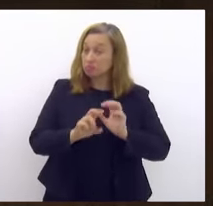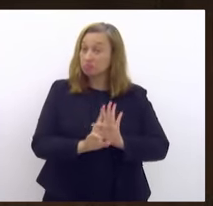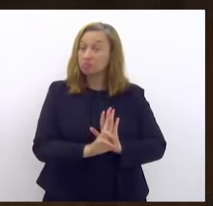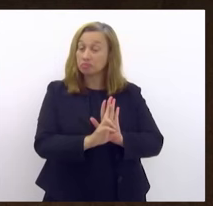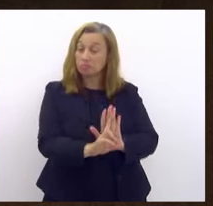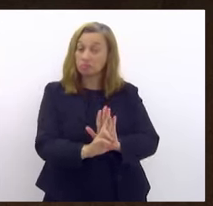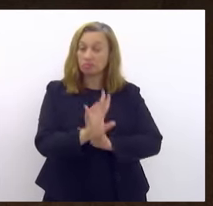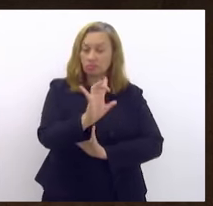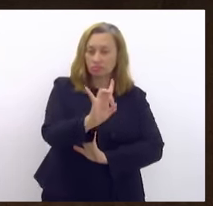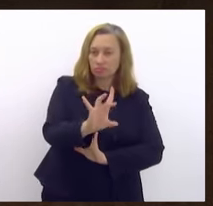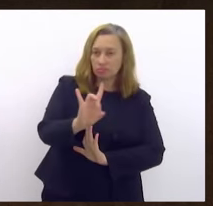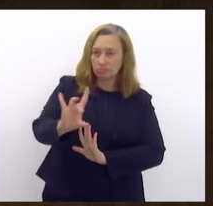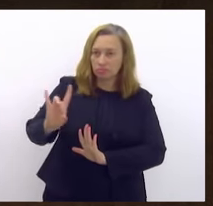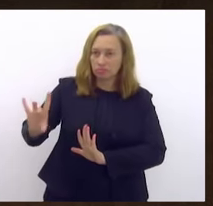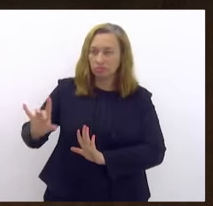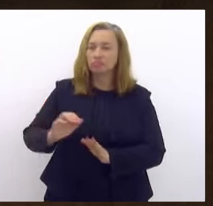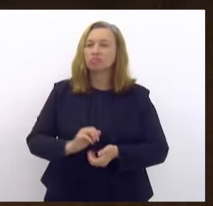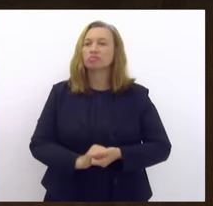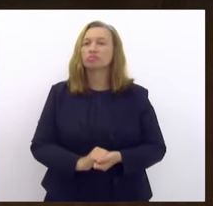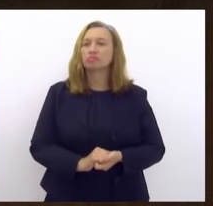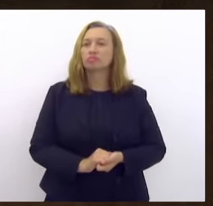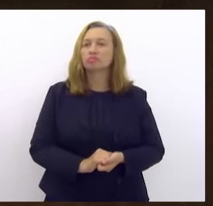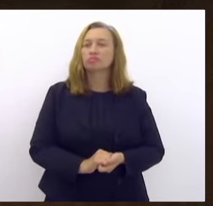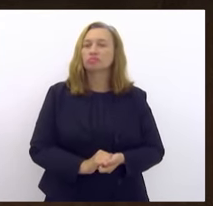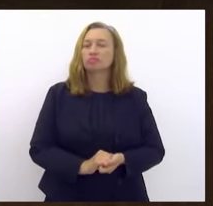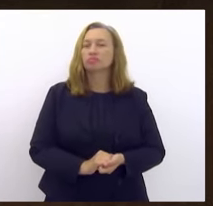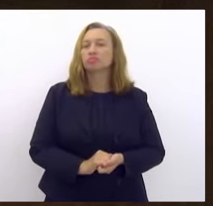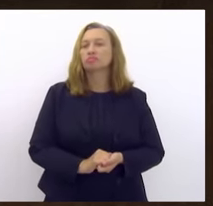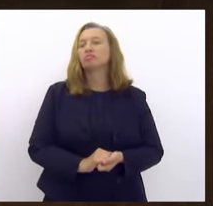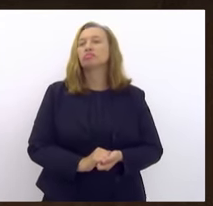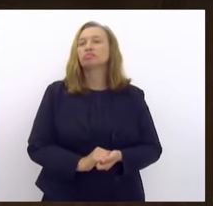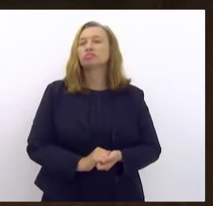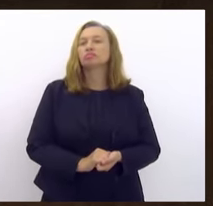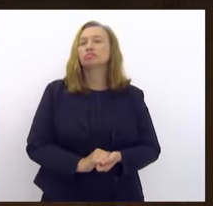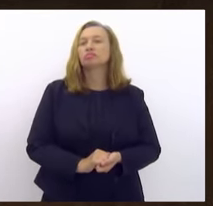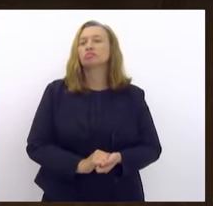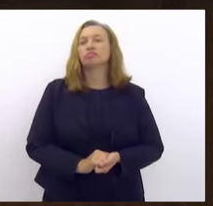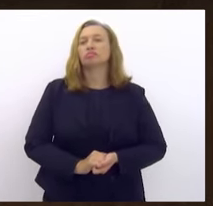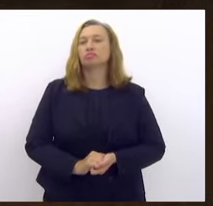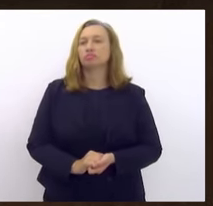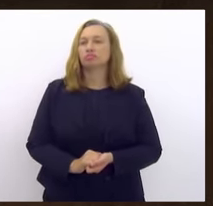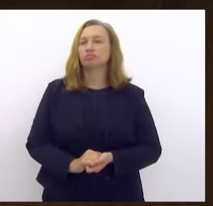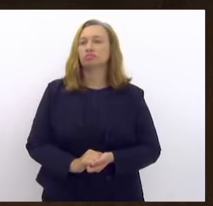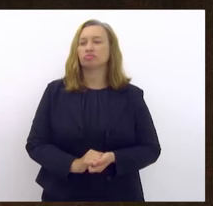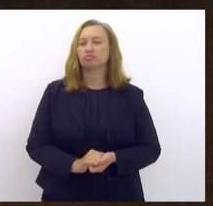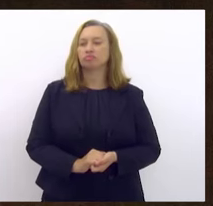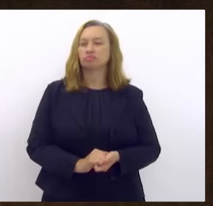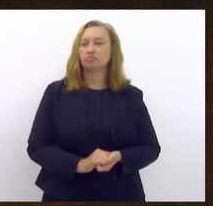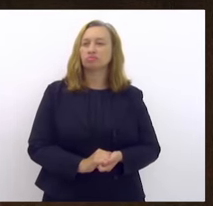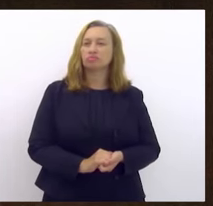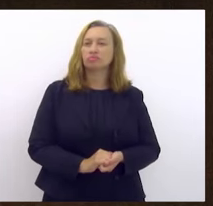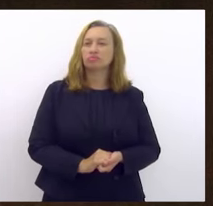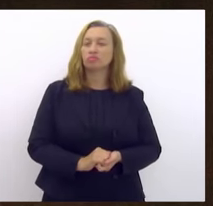representar cada um a sua... ter legitimidade para representar cada uma delas, né, com o nome ali. Eu acho isso